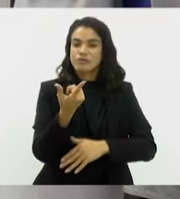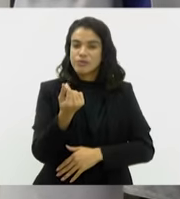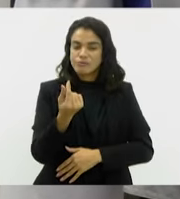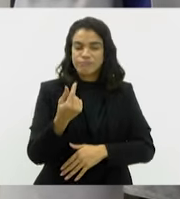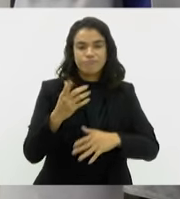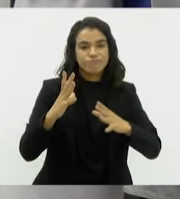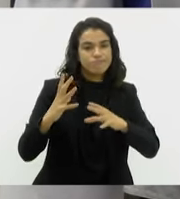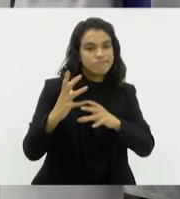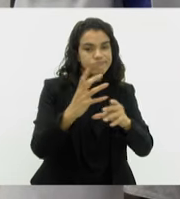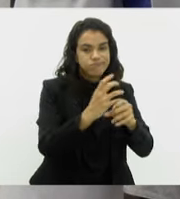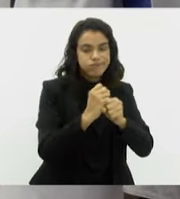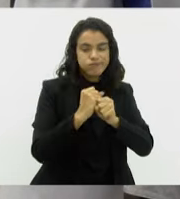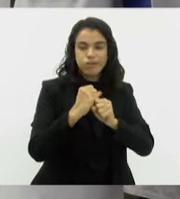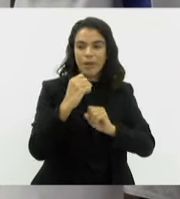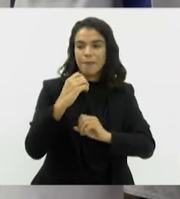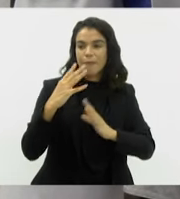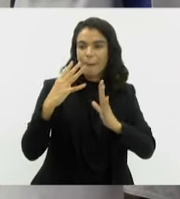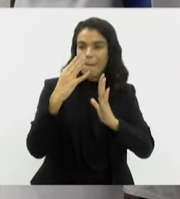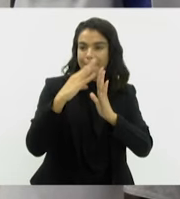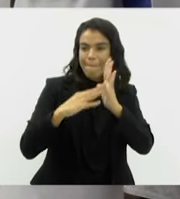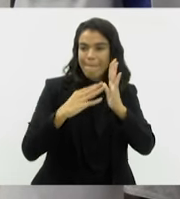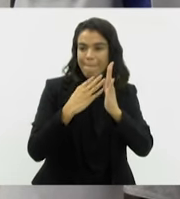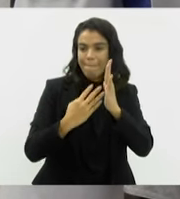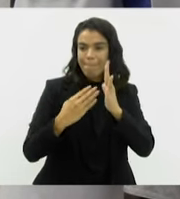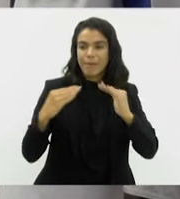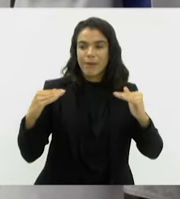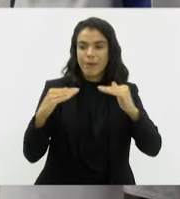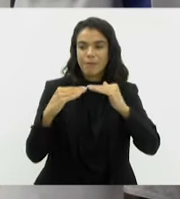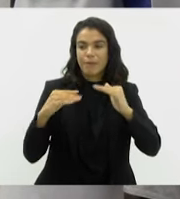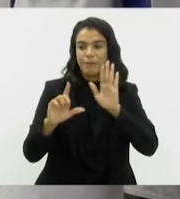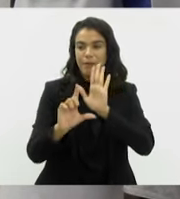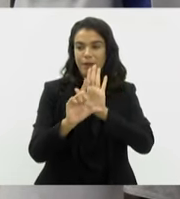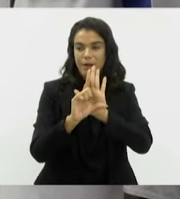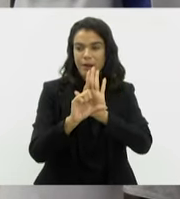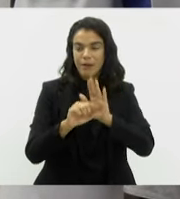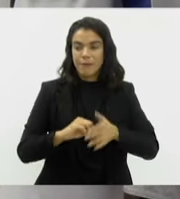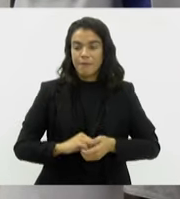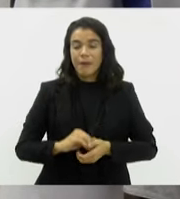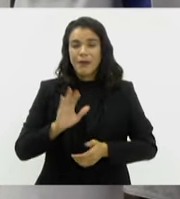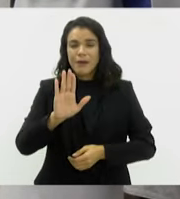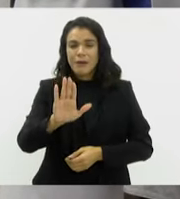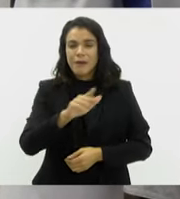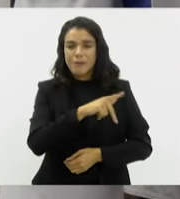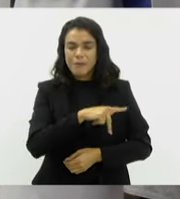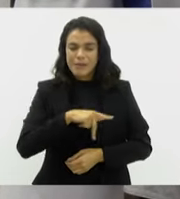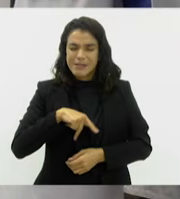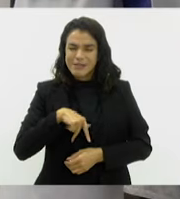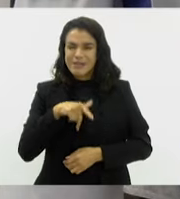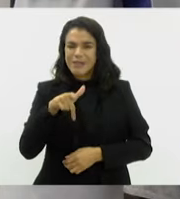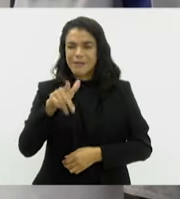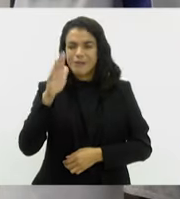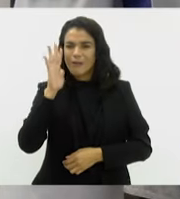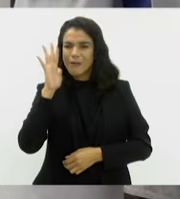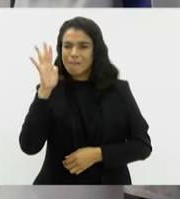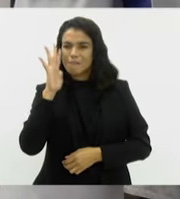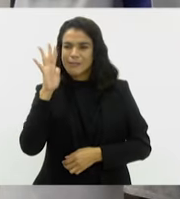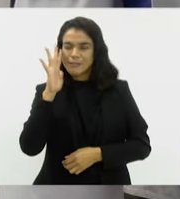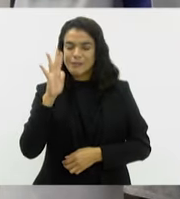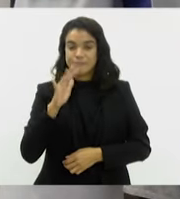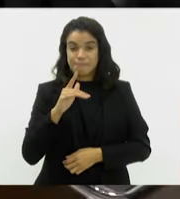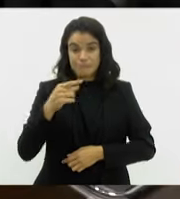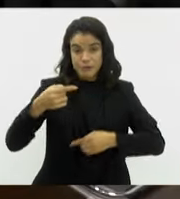orçamentária. O parecer é pela legalidade. Em discussão. Presidente, eu tenho impressão, para